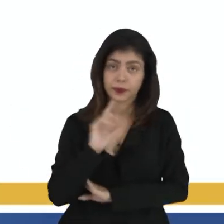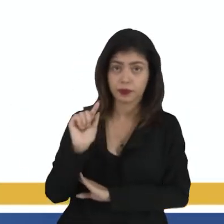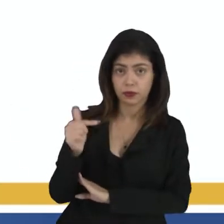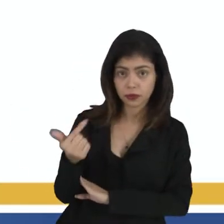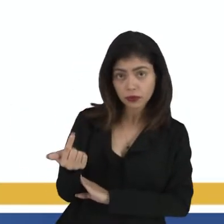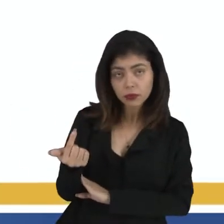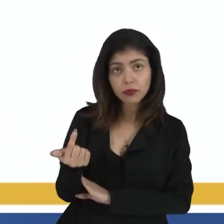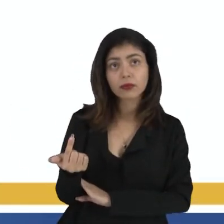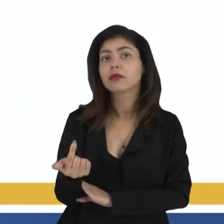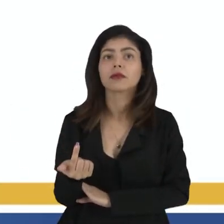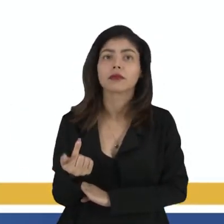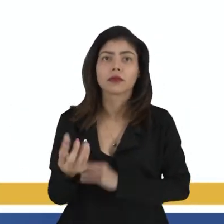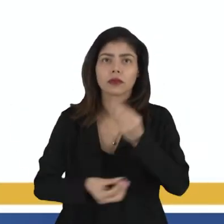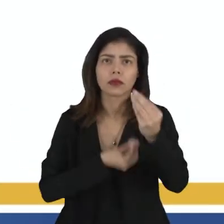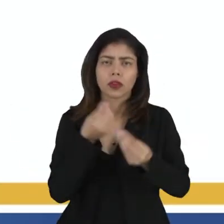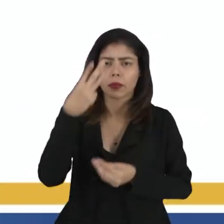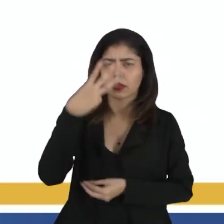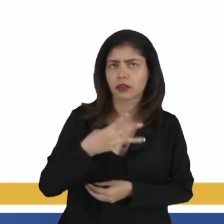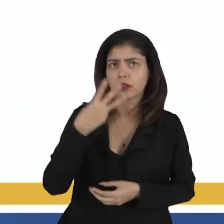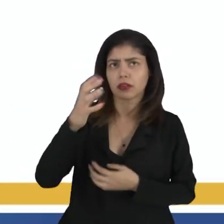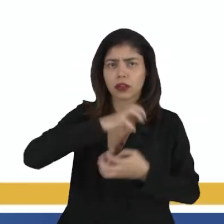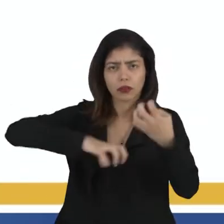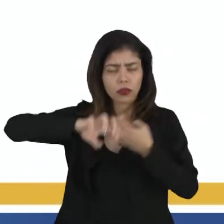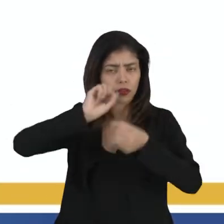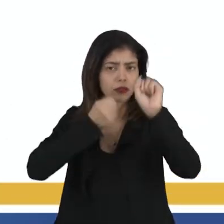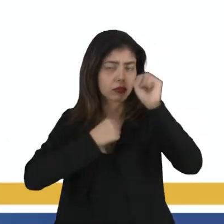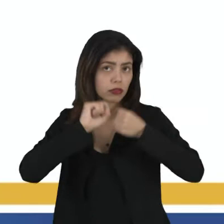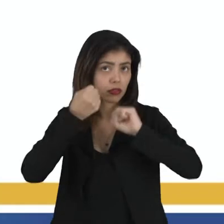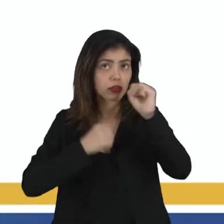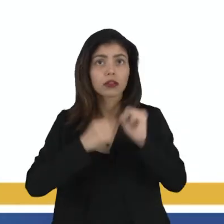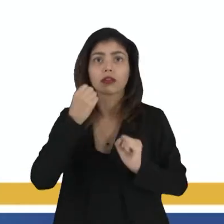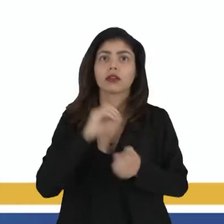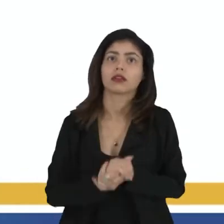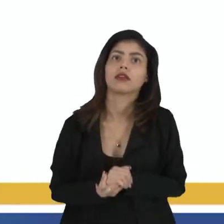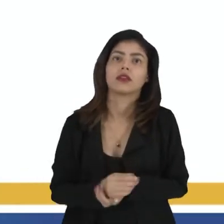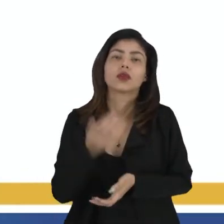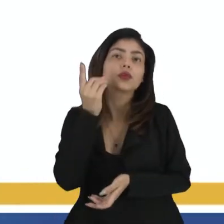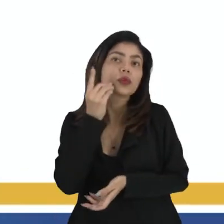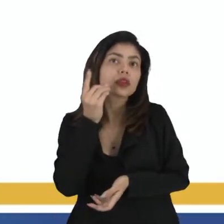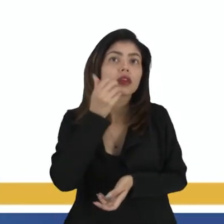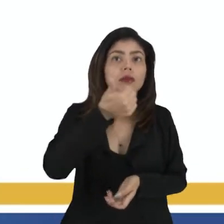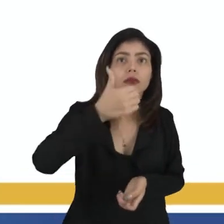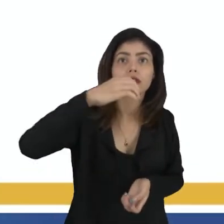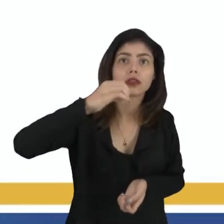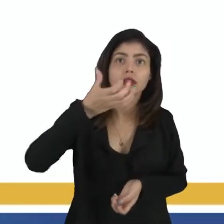momento, identificado como a Terceira Revolução Industrial, datada de